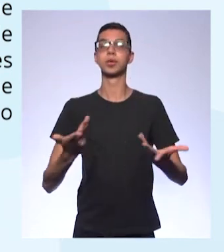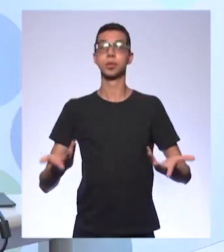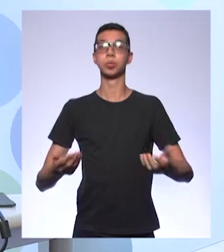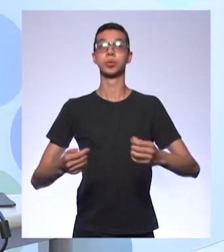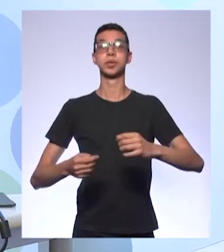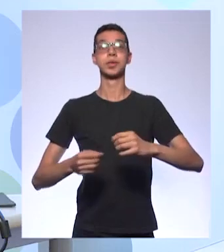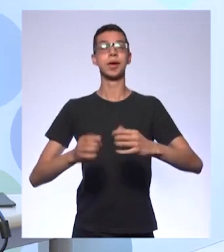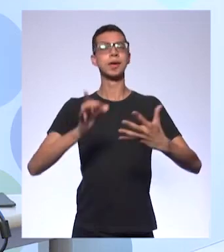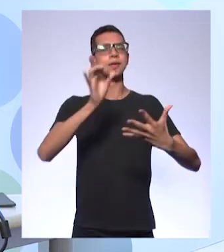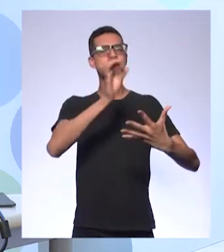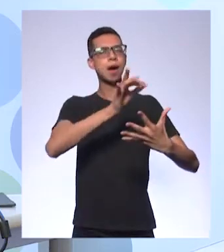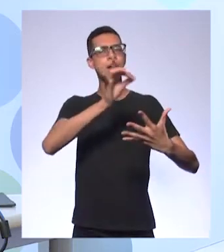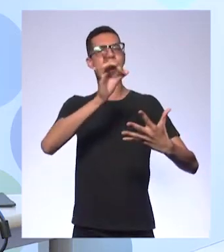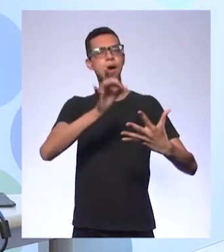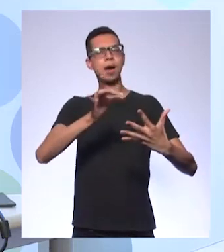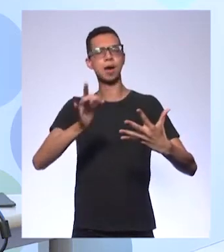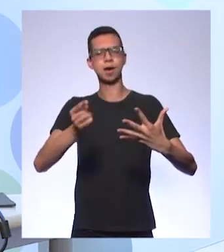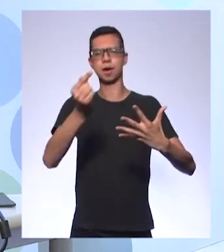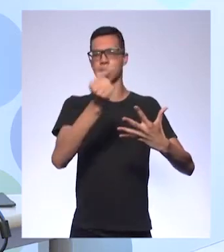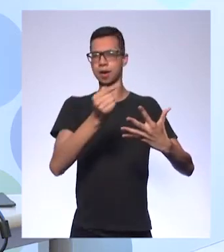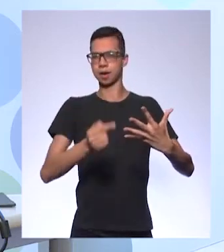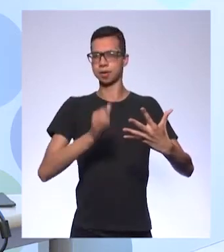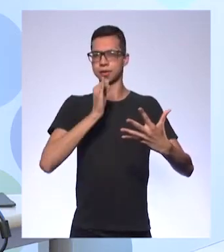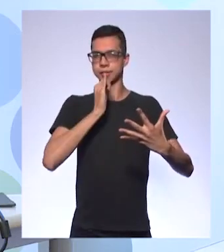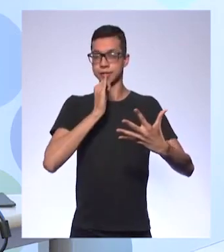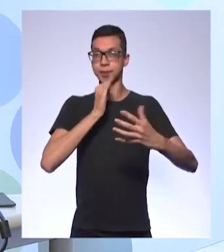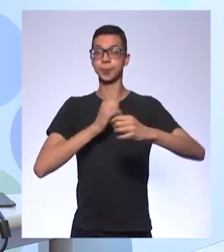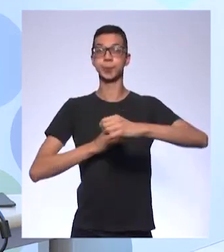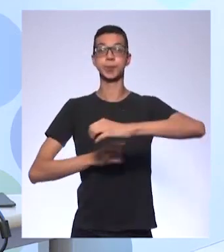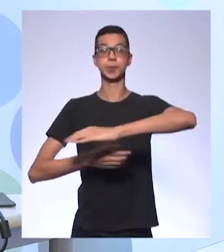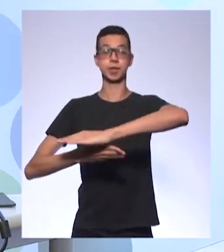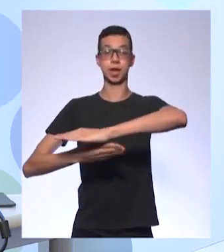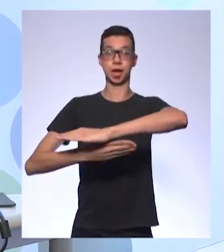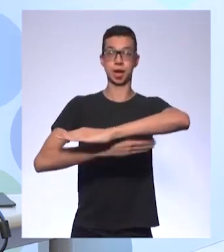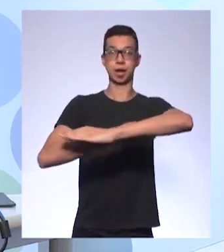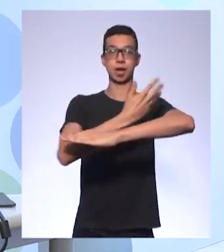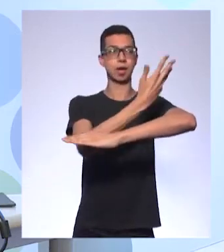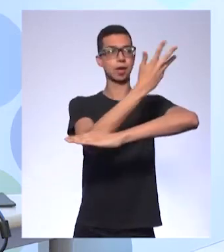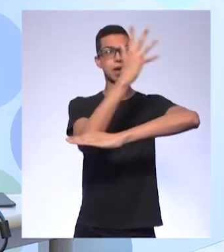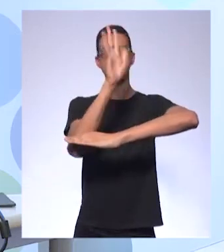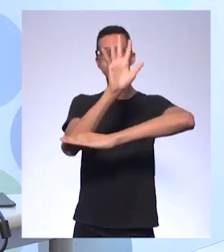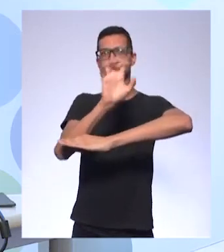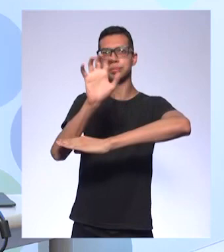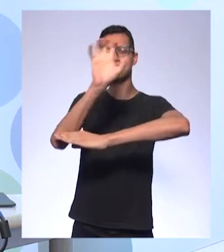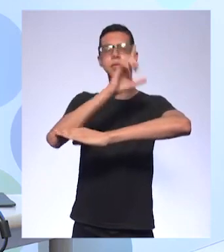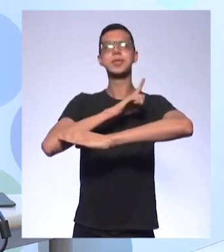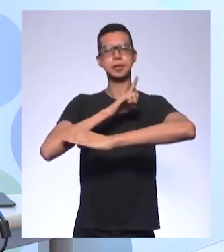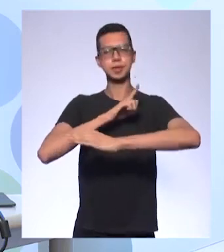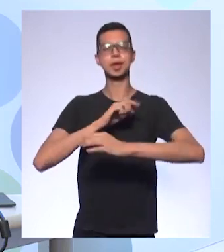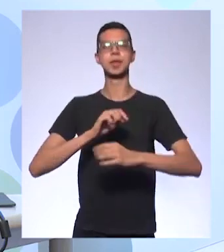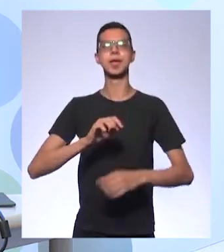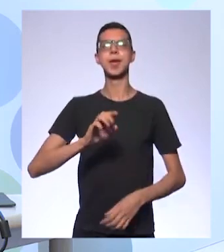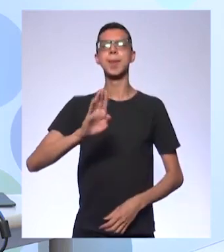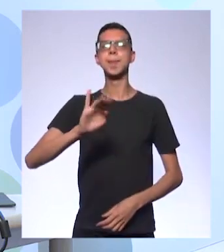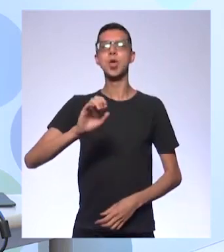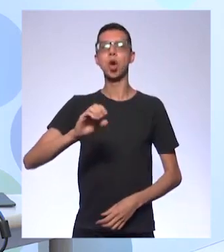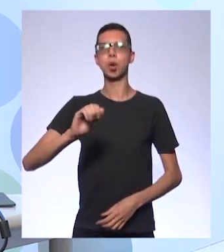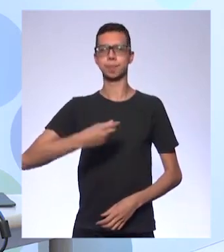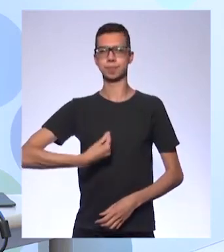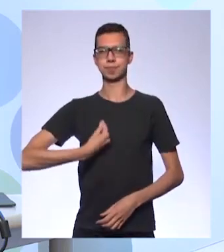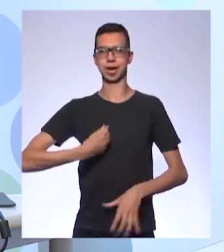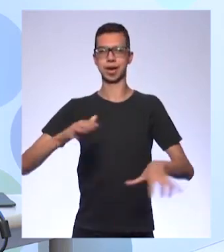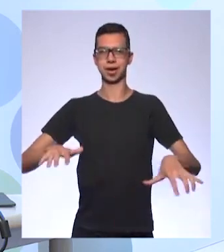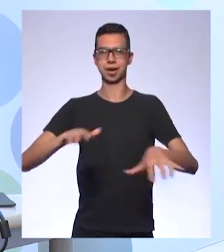ecossistema, então você vai ter, por exemplo, um bioma que ele pode ter inúmeros ecossistemas. Então, esses ecossistemas têm as